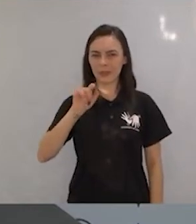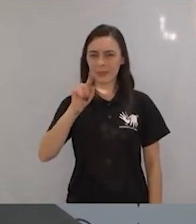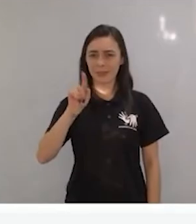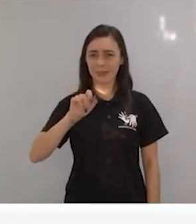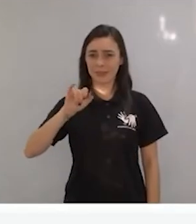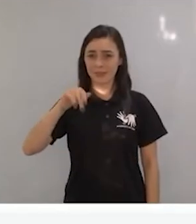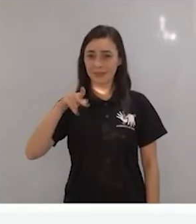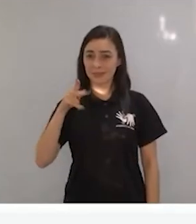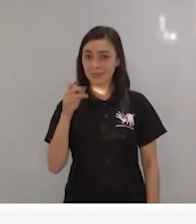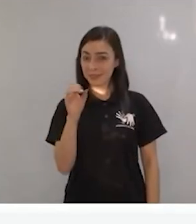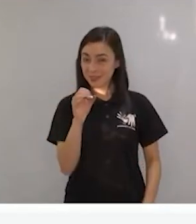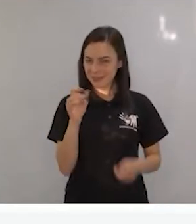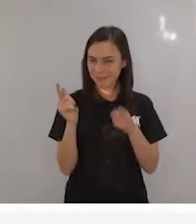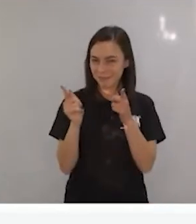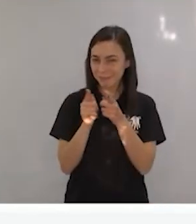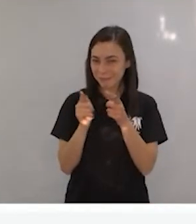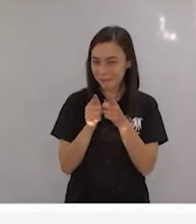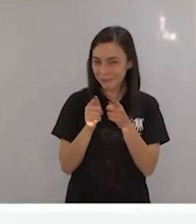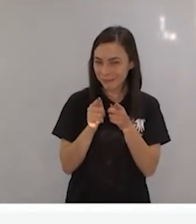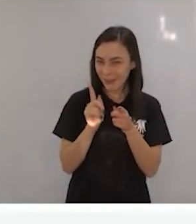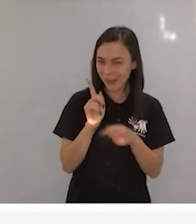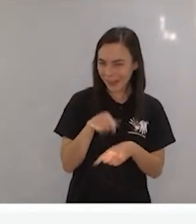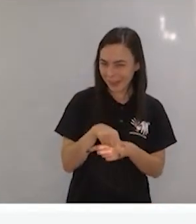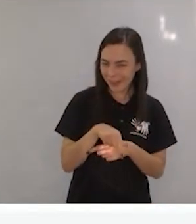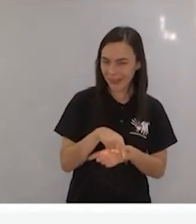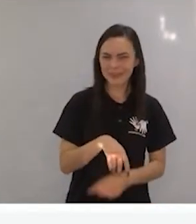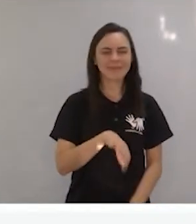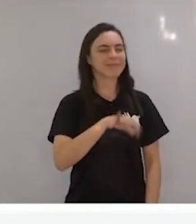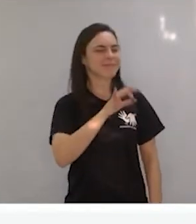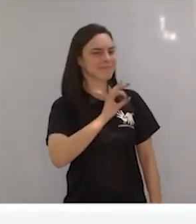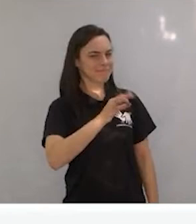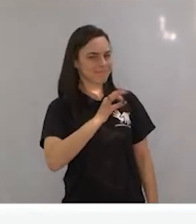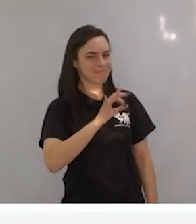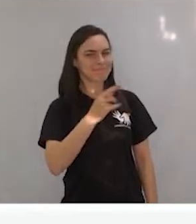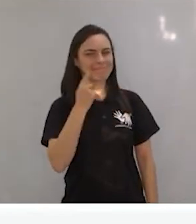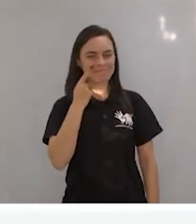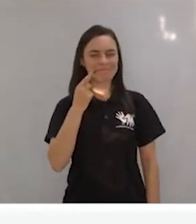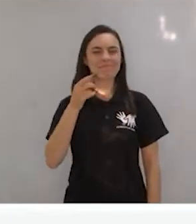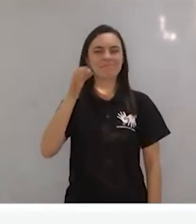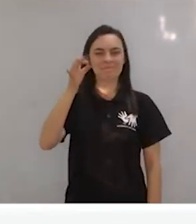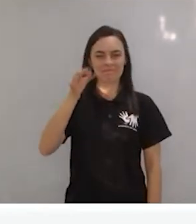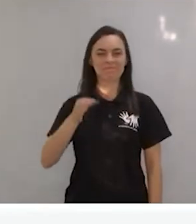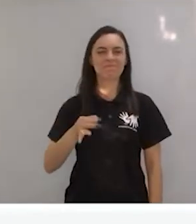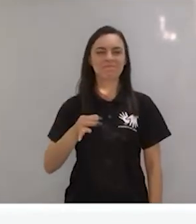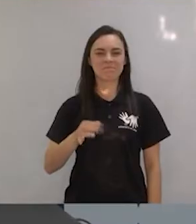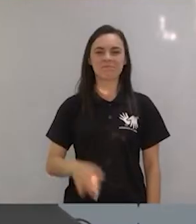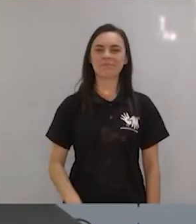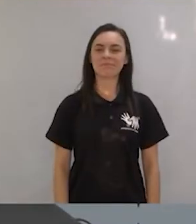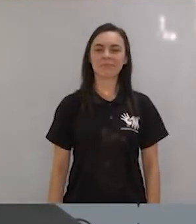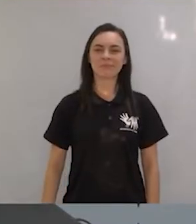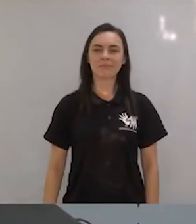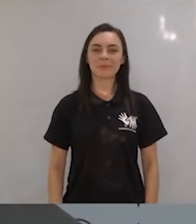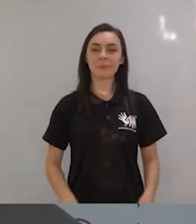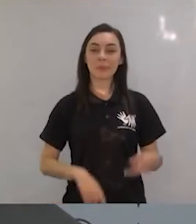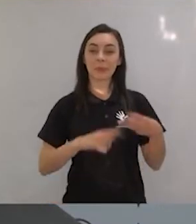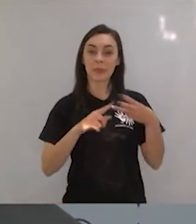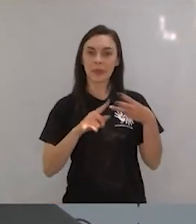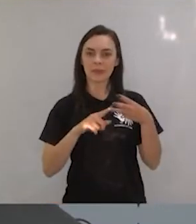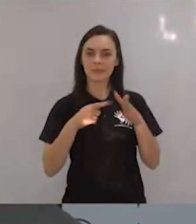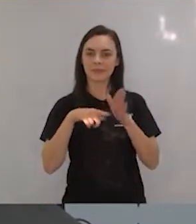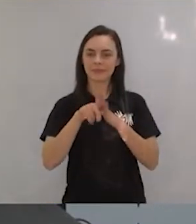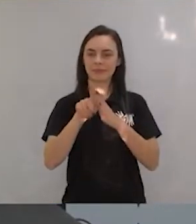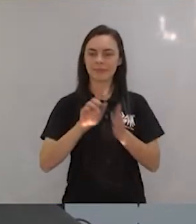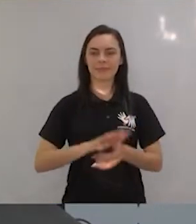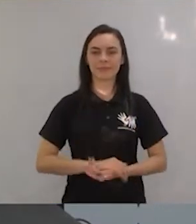é o coatizinho. É esse? Isso mesmo. Ah, muito bom. Olha lá, acertou. Vamos para a